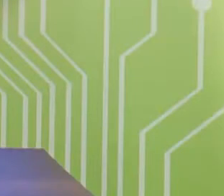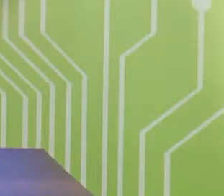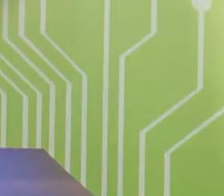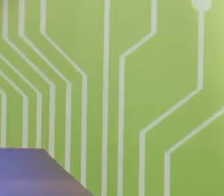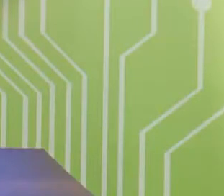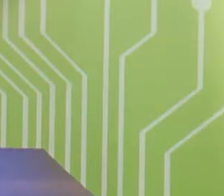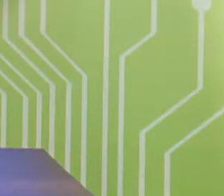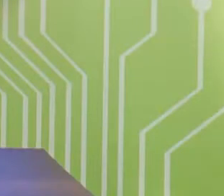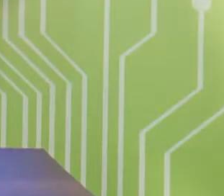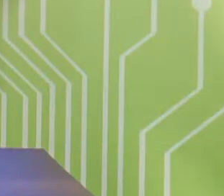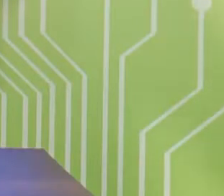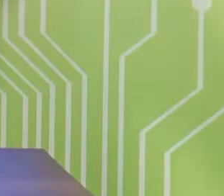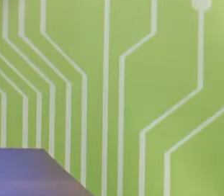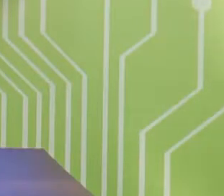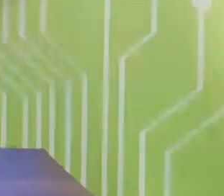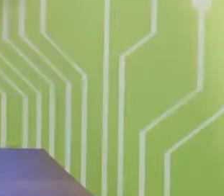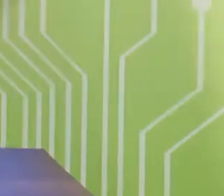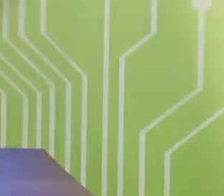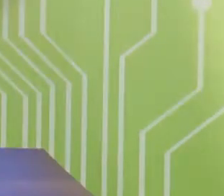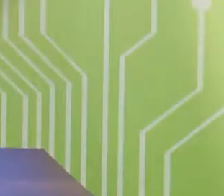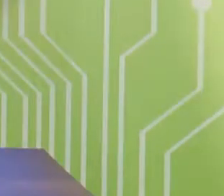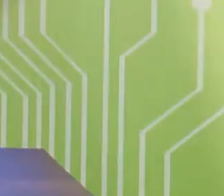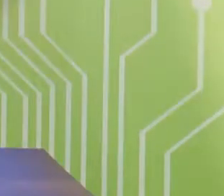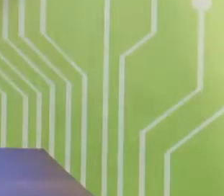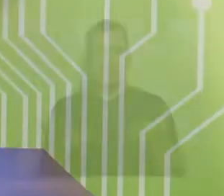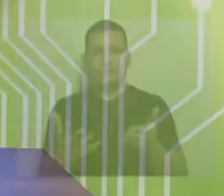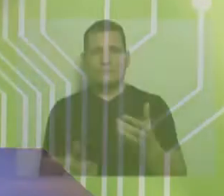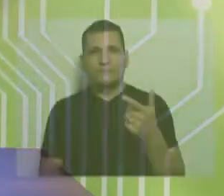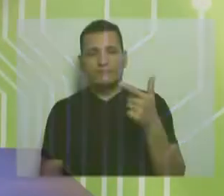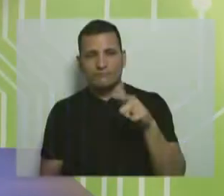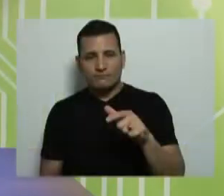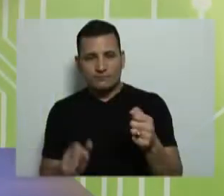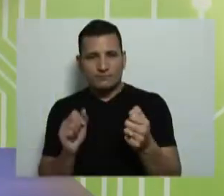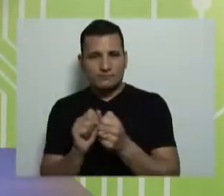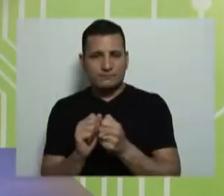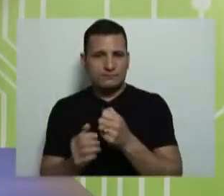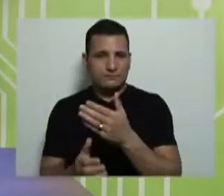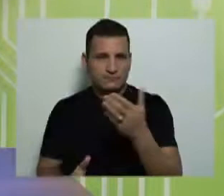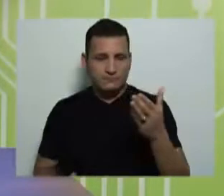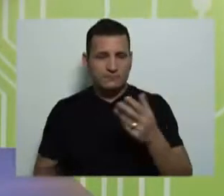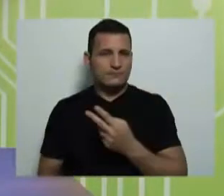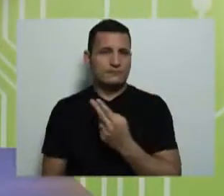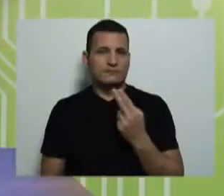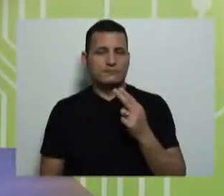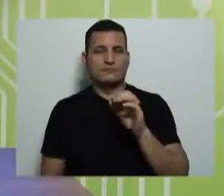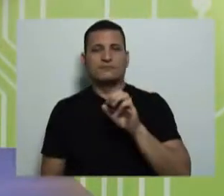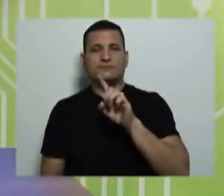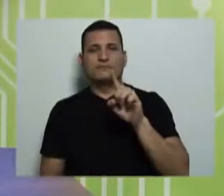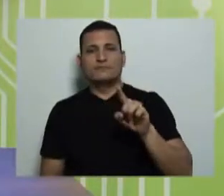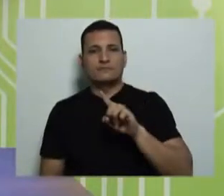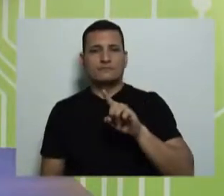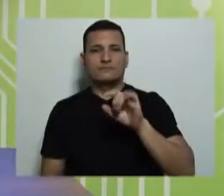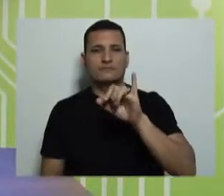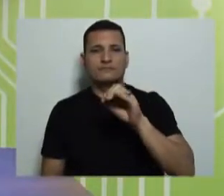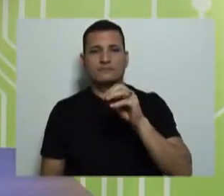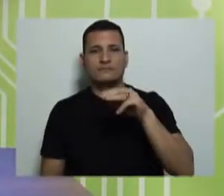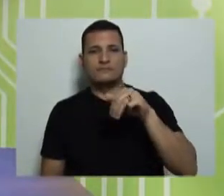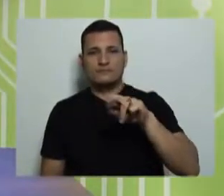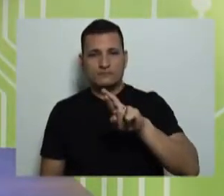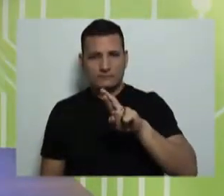Olá pessoal, mais uma vez aqui junto com vocês. Meu nome é Ziomar Andrade, sou professor